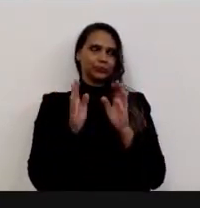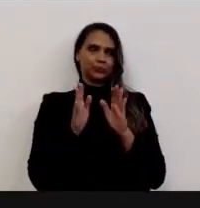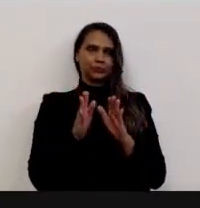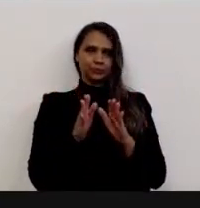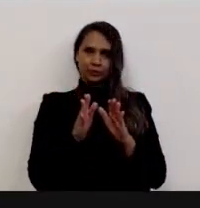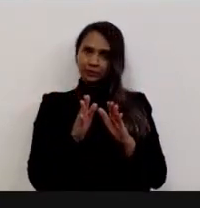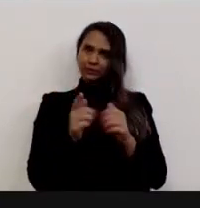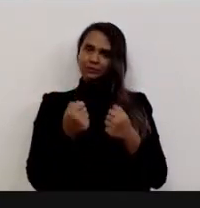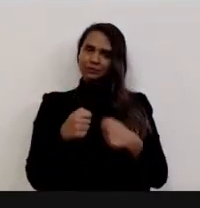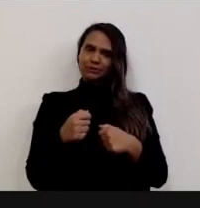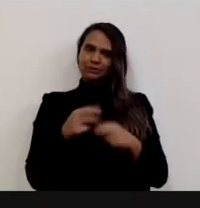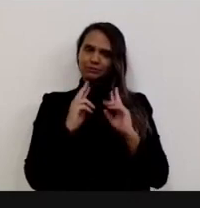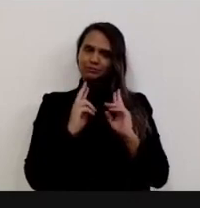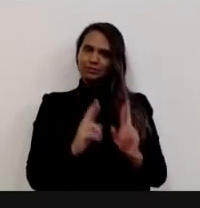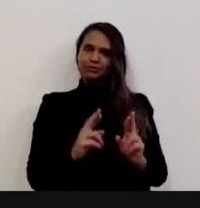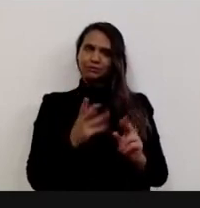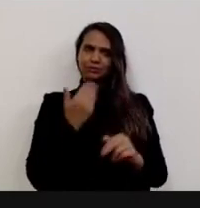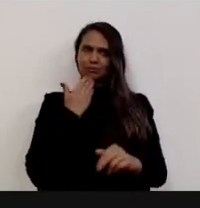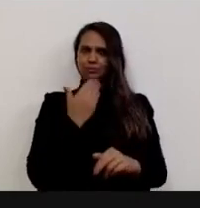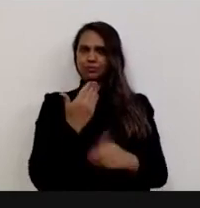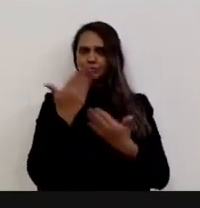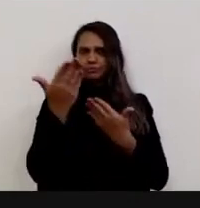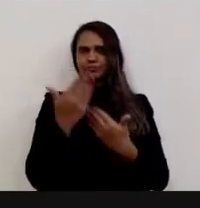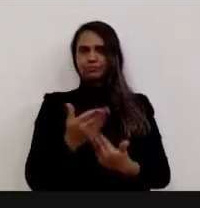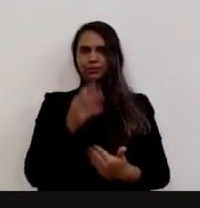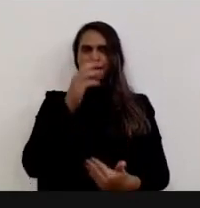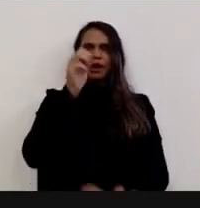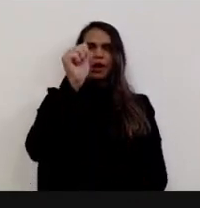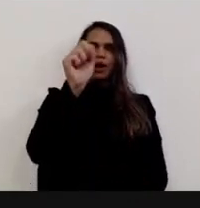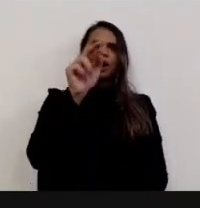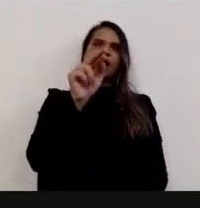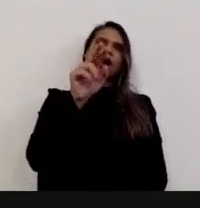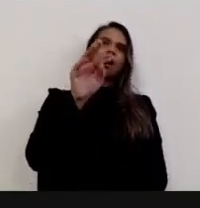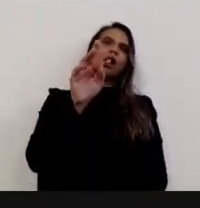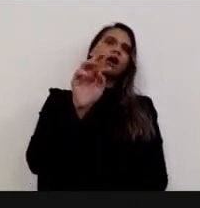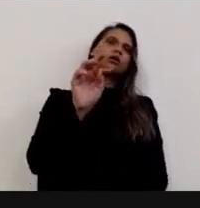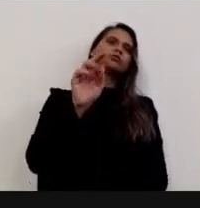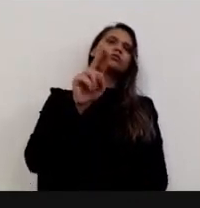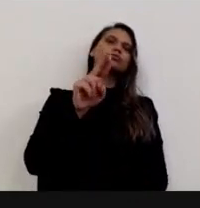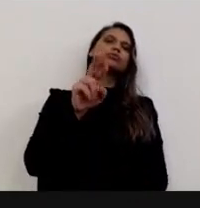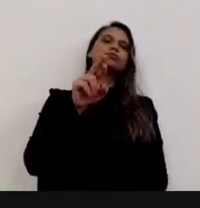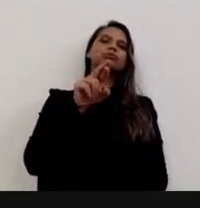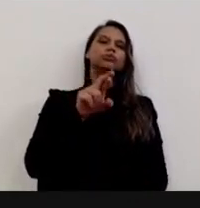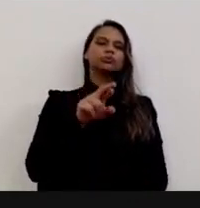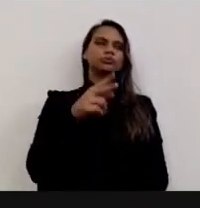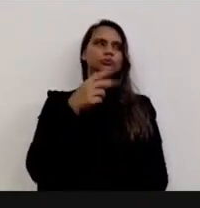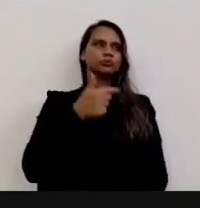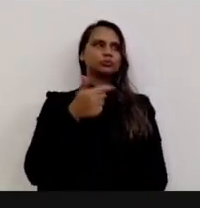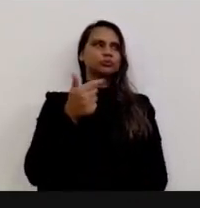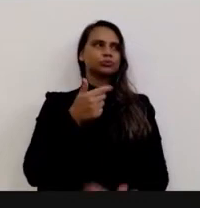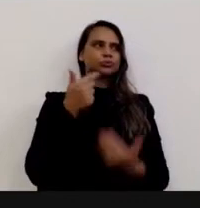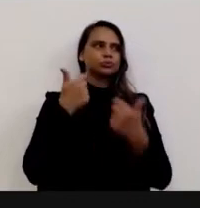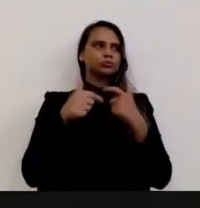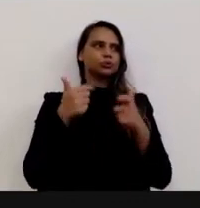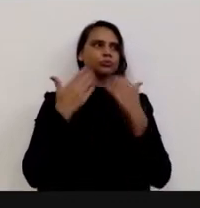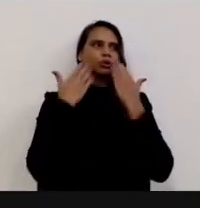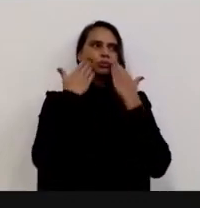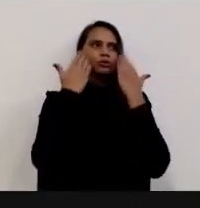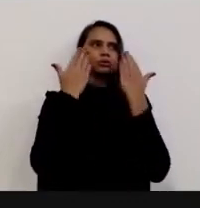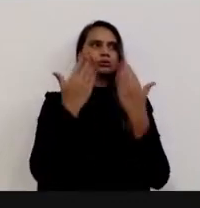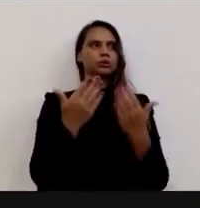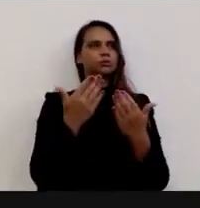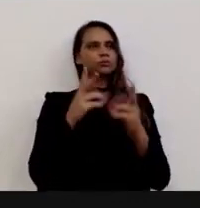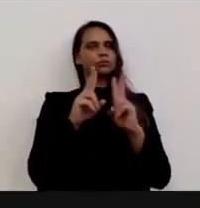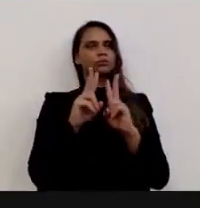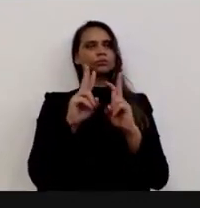tem. Então eu queria chamar o Arthur Wesley Oliveira Leite, para a apresentação do segundo trabalho, cujo